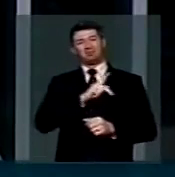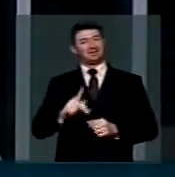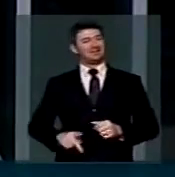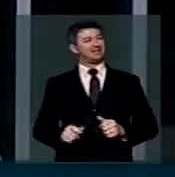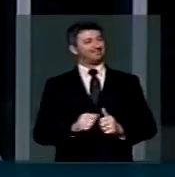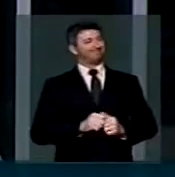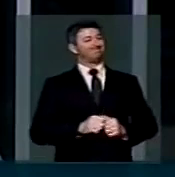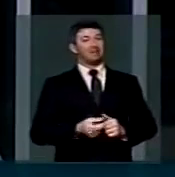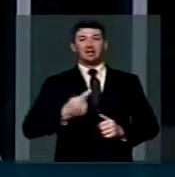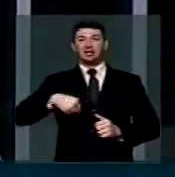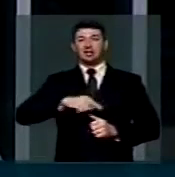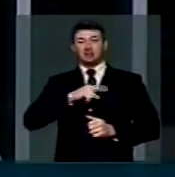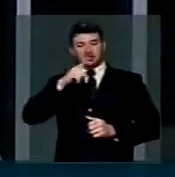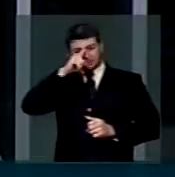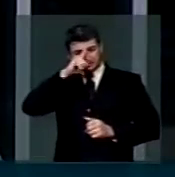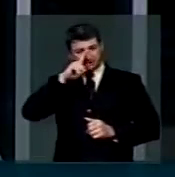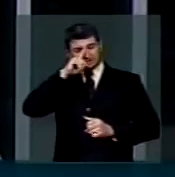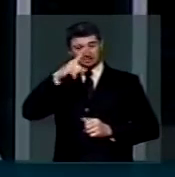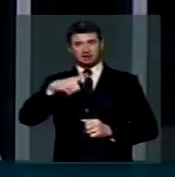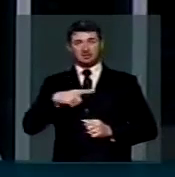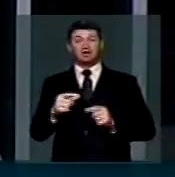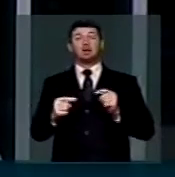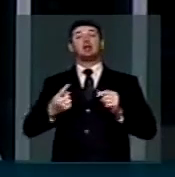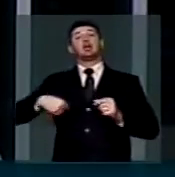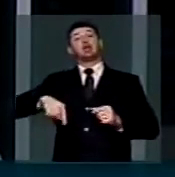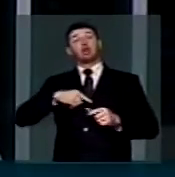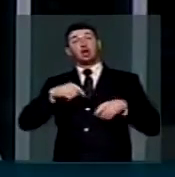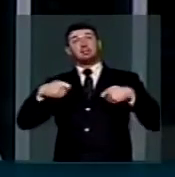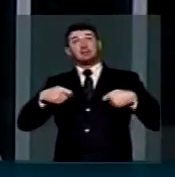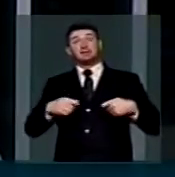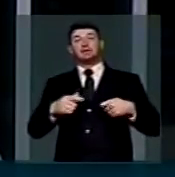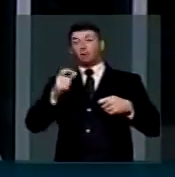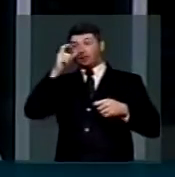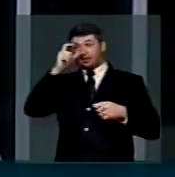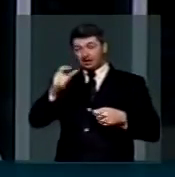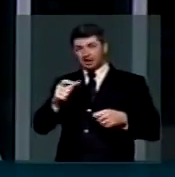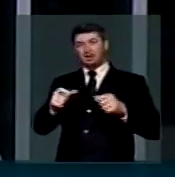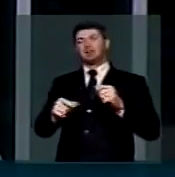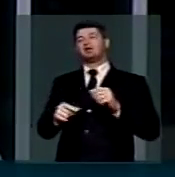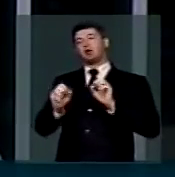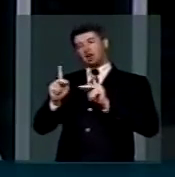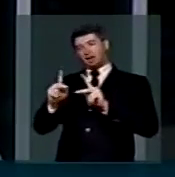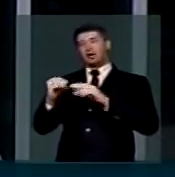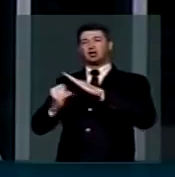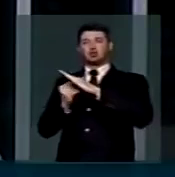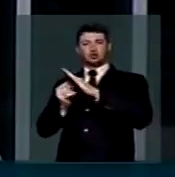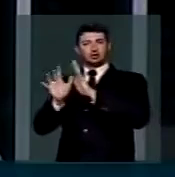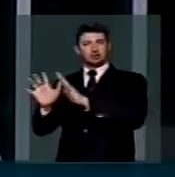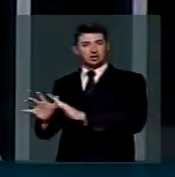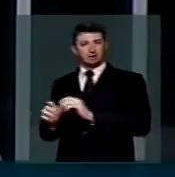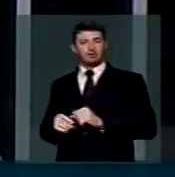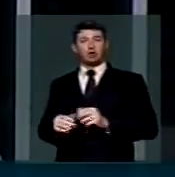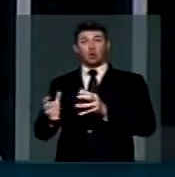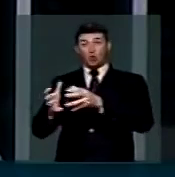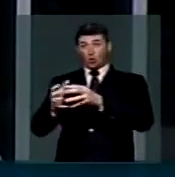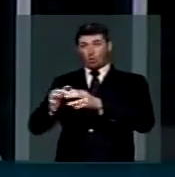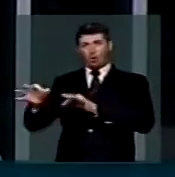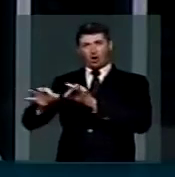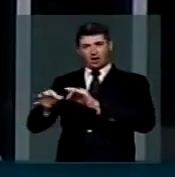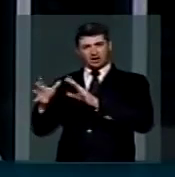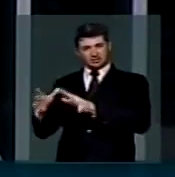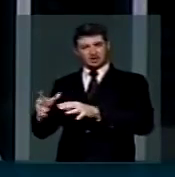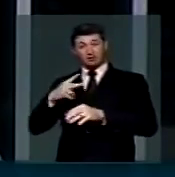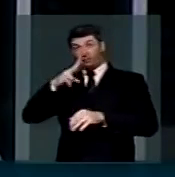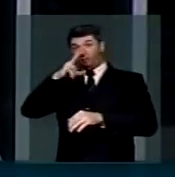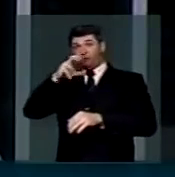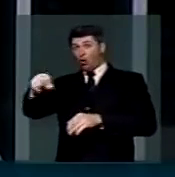nós estamos diante de um risco de vermos o interesse de instituições, o interesse de grupos organizados com